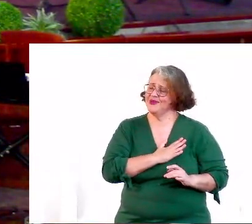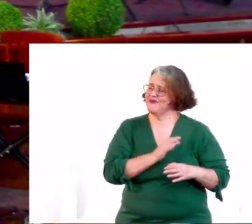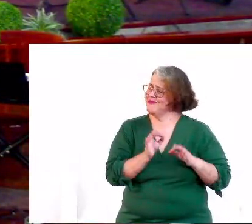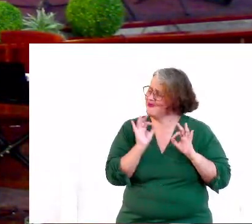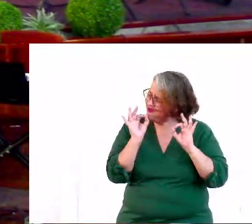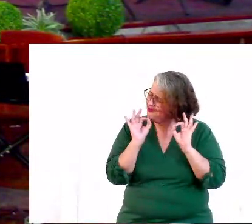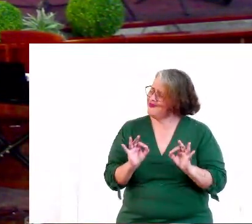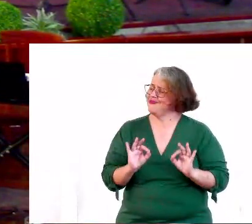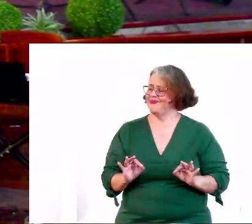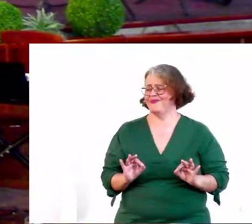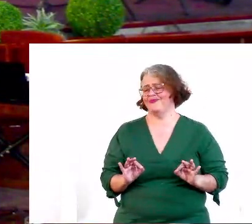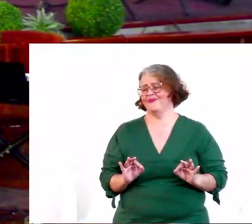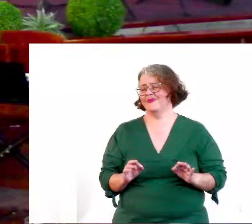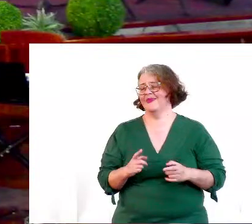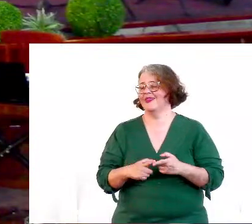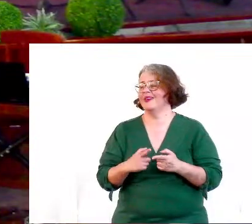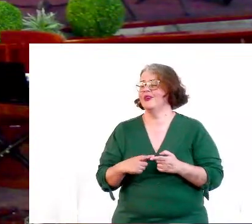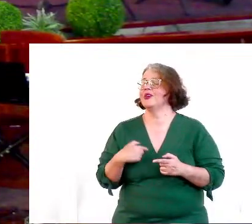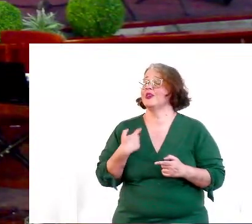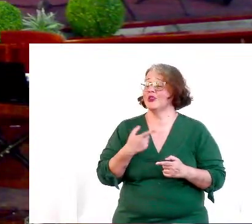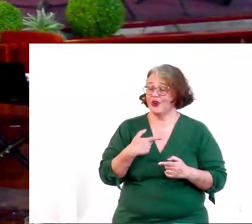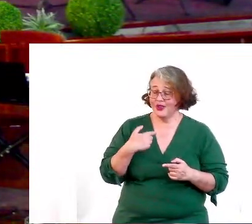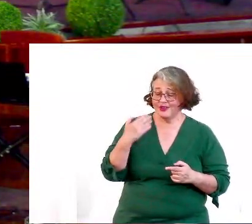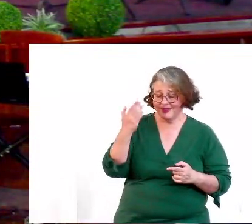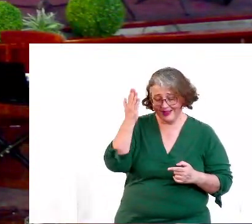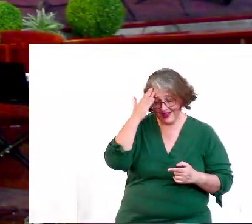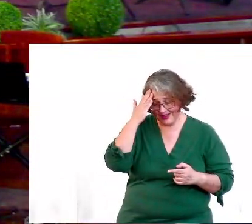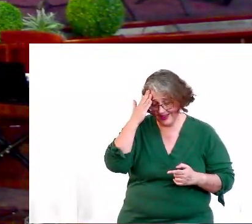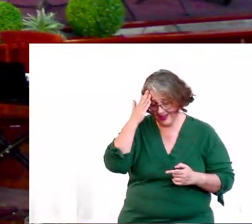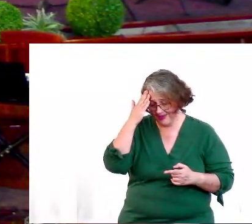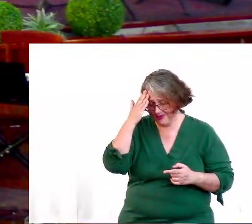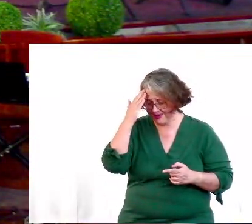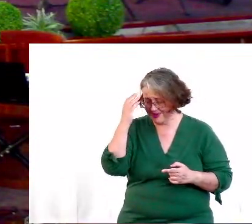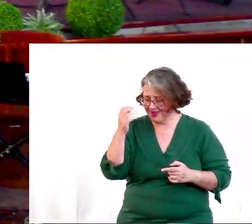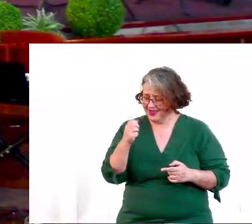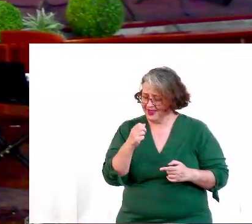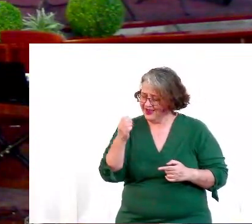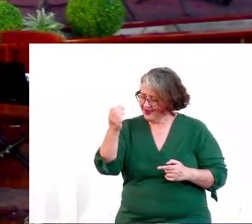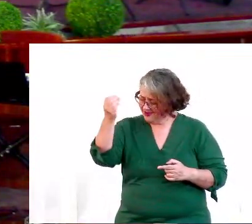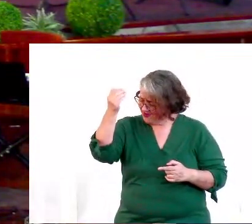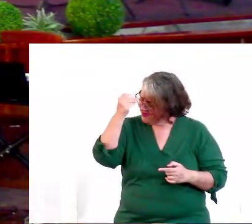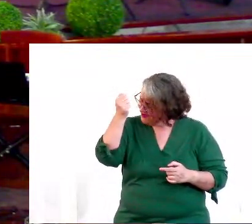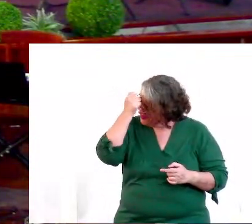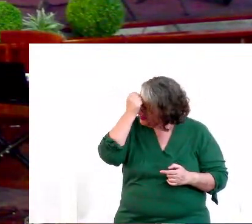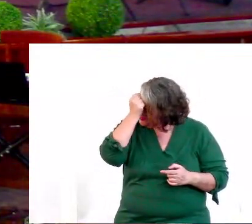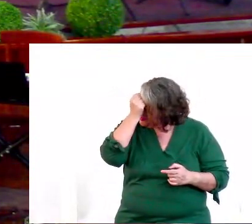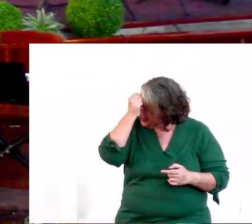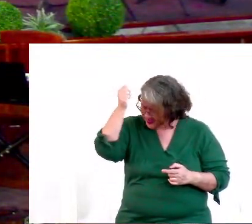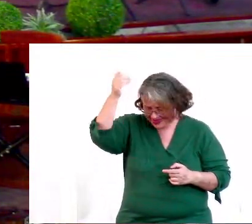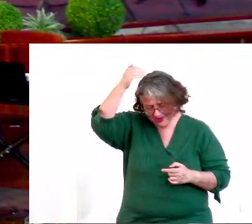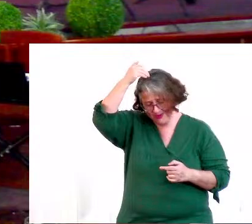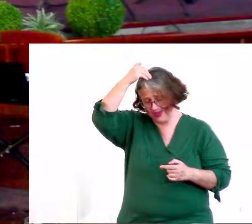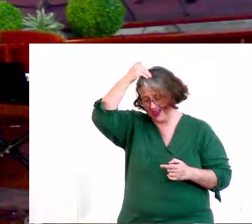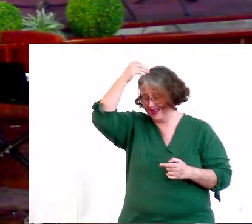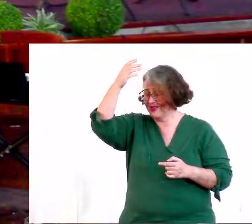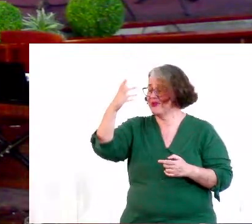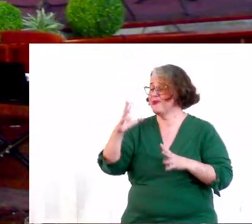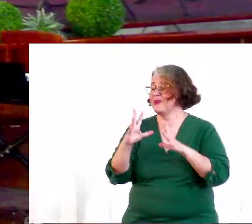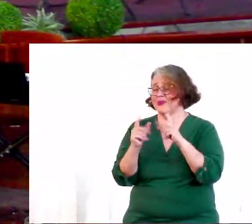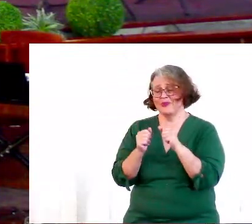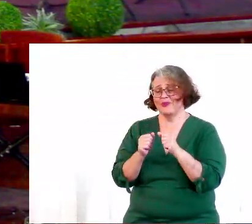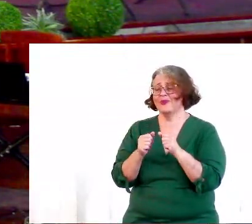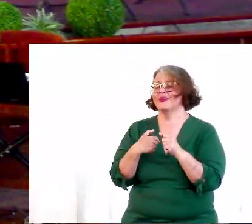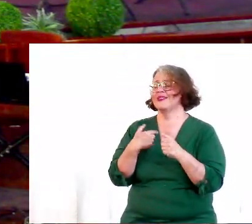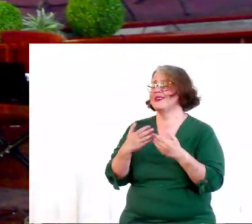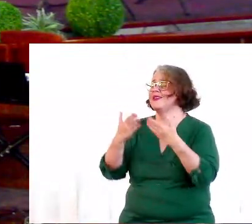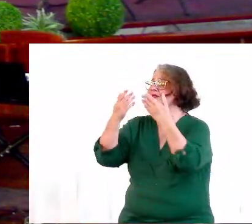peregrinamos, possamos reconhecer os nossos erros, as nossas falhas, confessá-los sempre diante do Senhor,